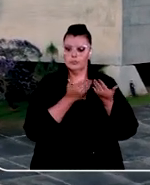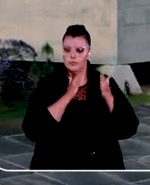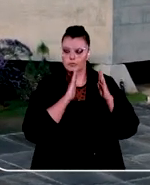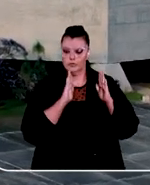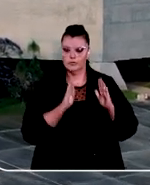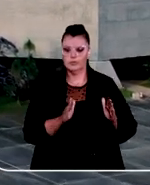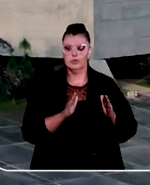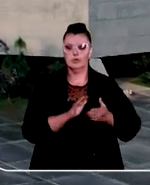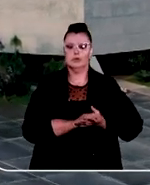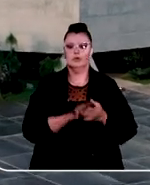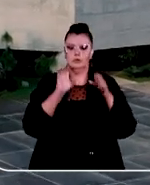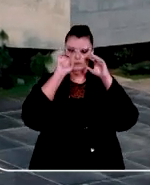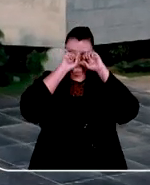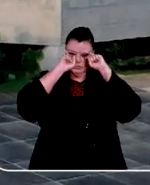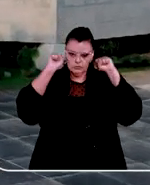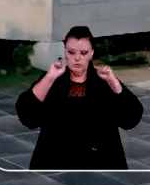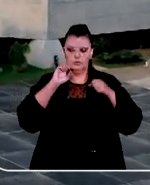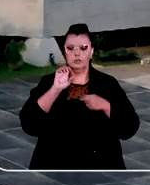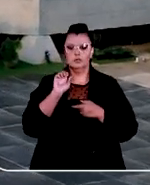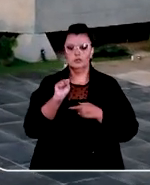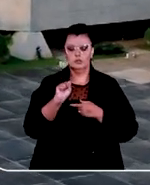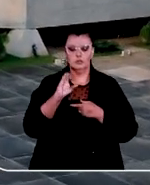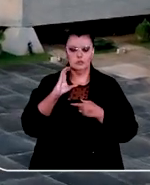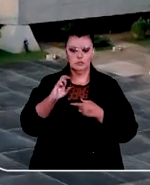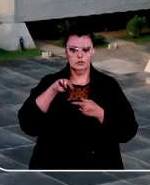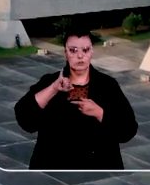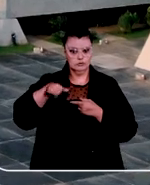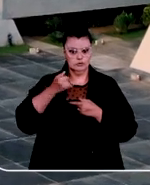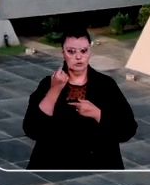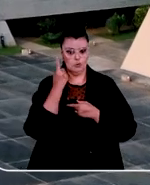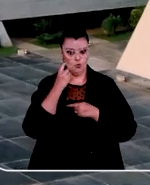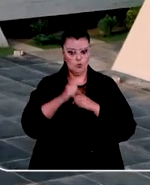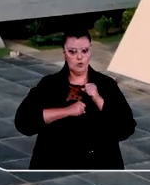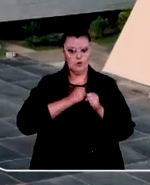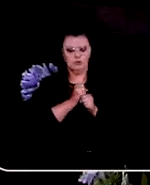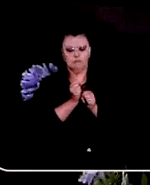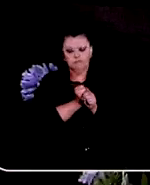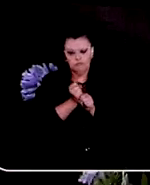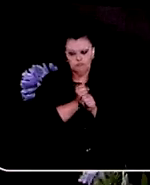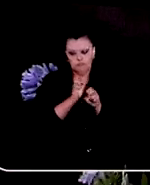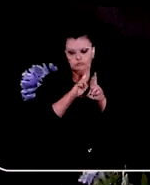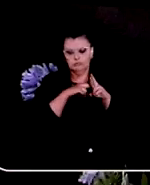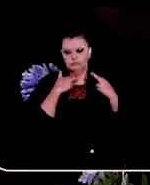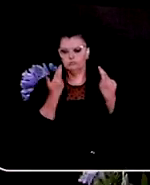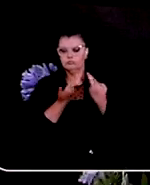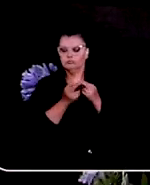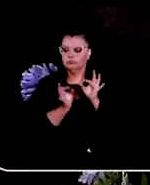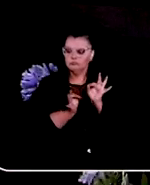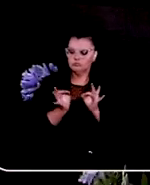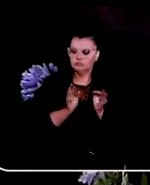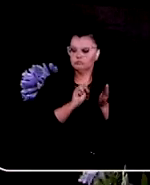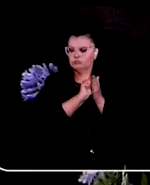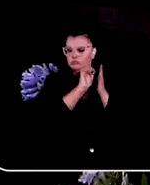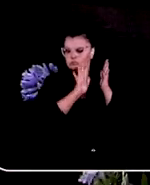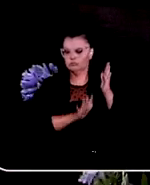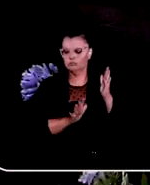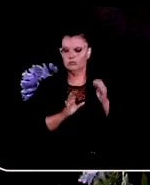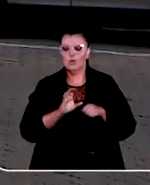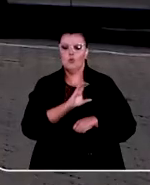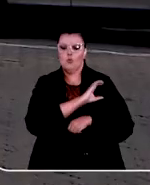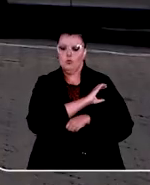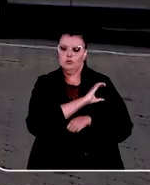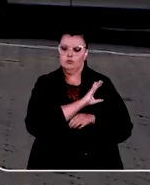atuará sob a coordenação do gabinete do secretário geral da presidência para implementar as do plano de trabalho